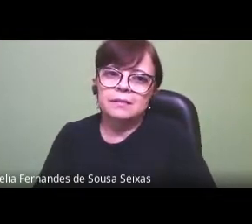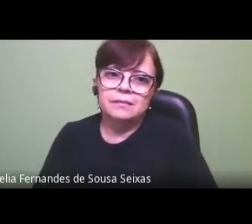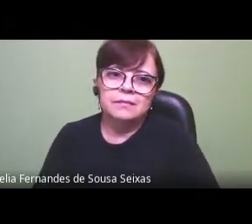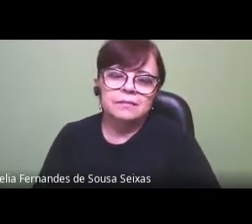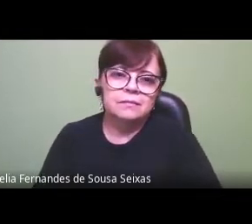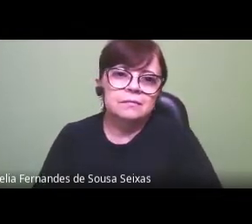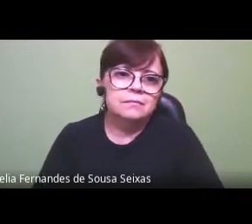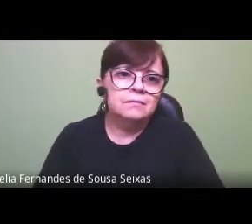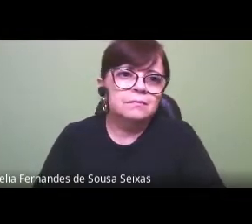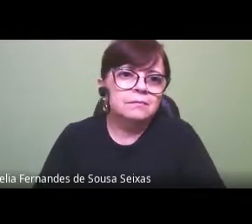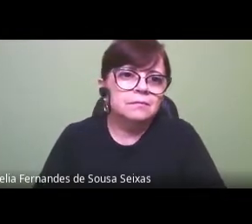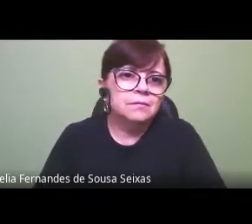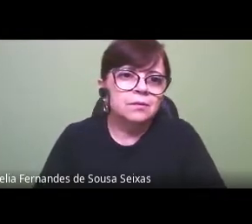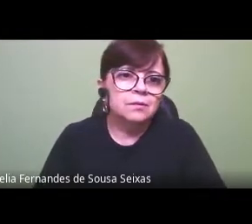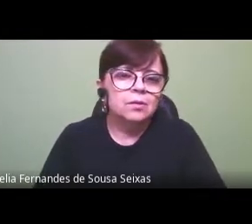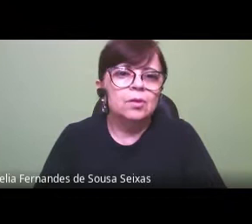E